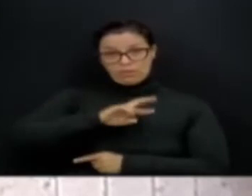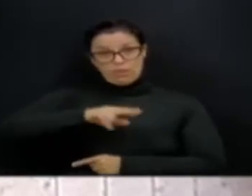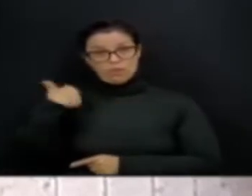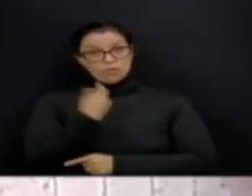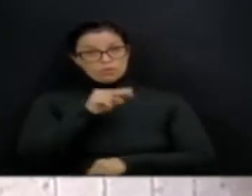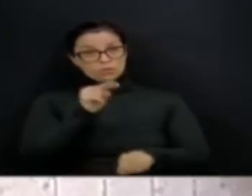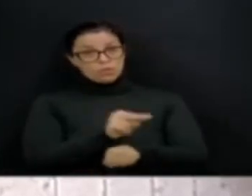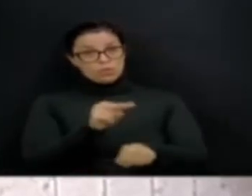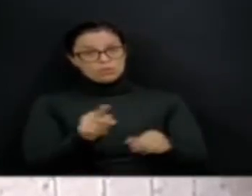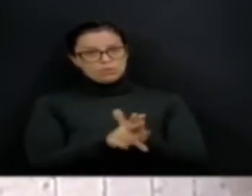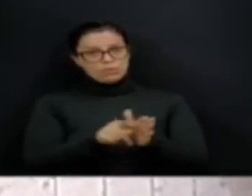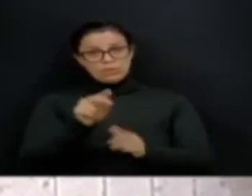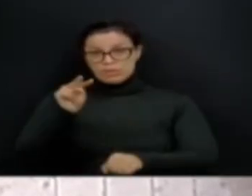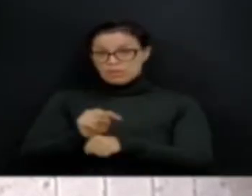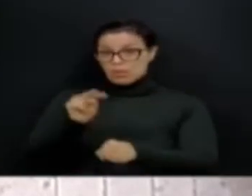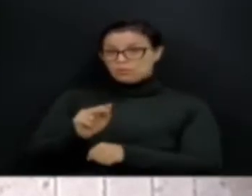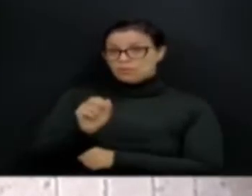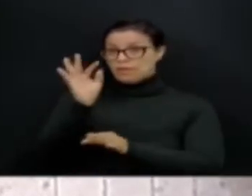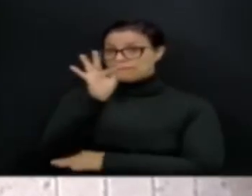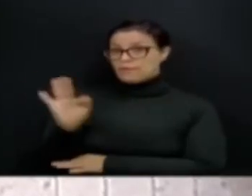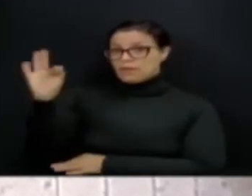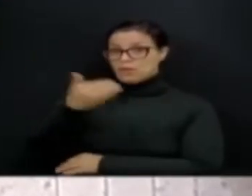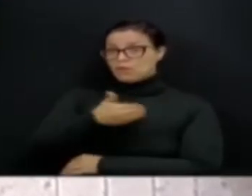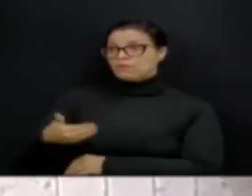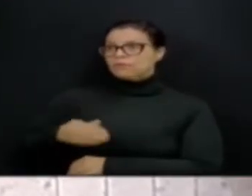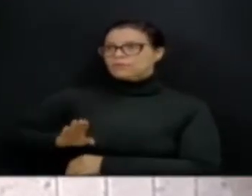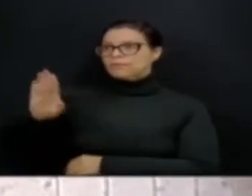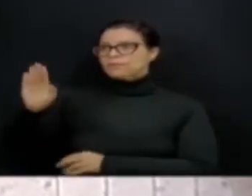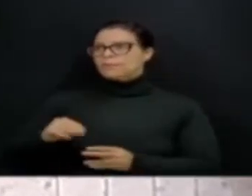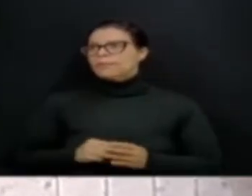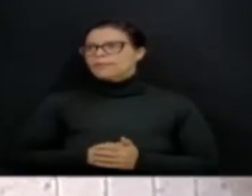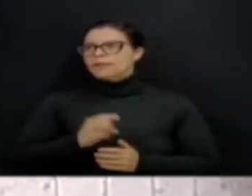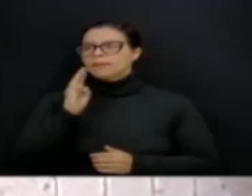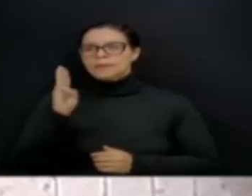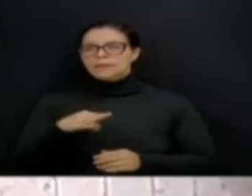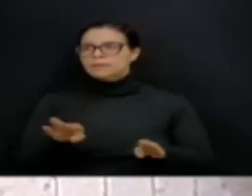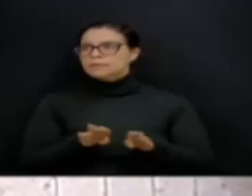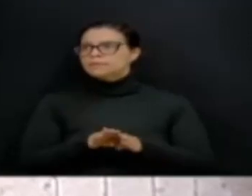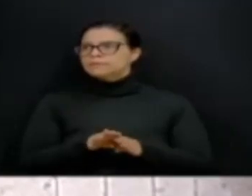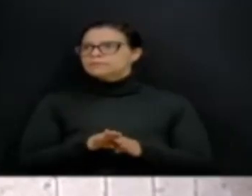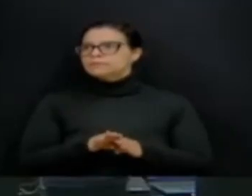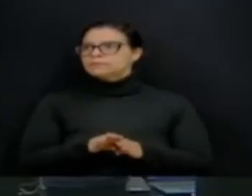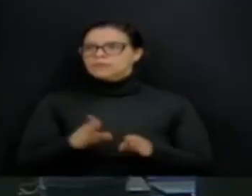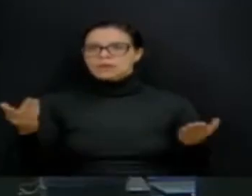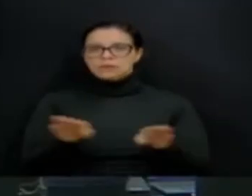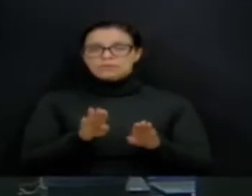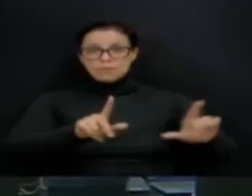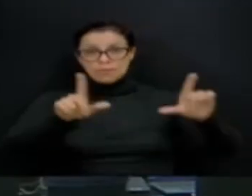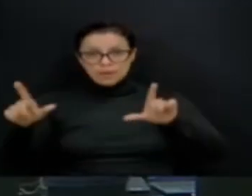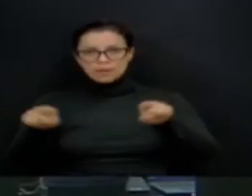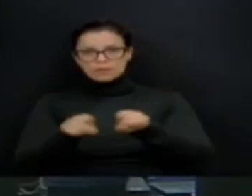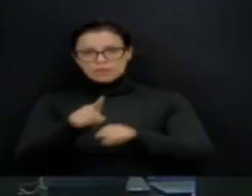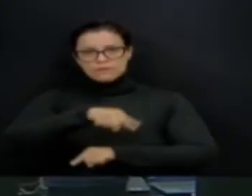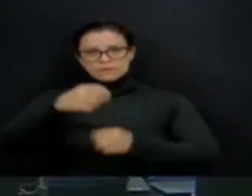que cuida, quem cuida agora é a União. Uma parte, deputado. Pois não, deputada Mabel. Falando sobre a questão das placas, que